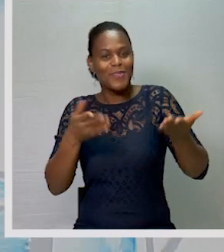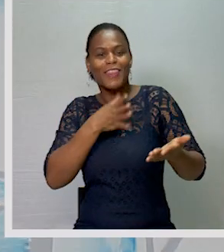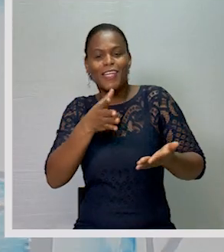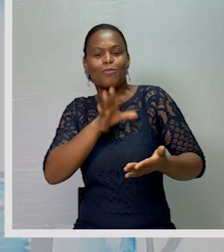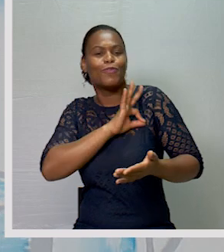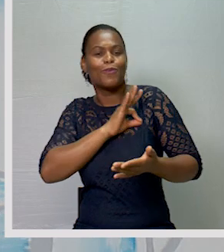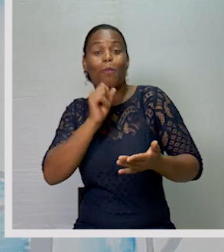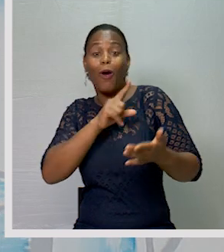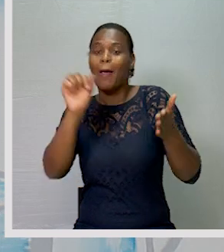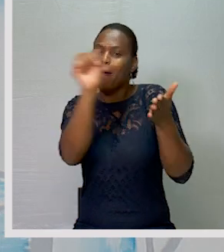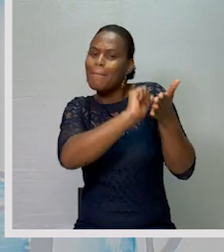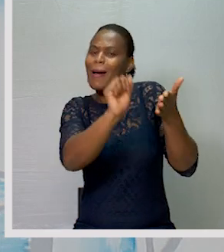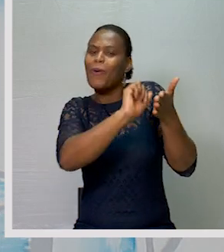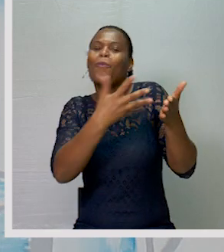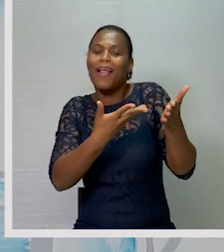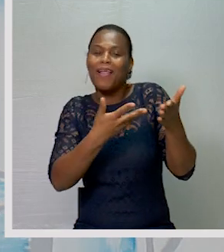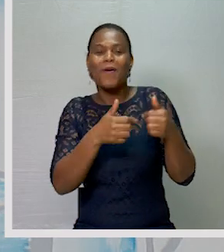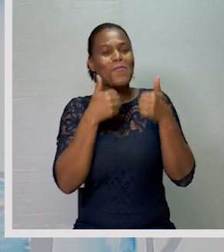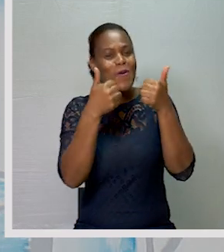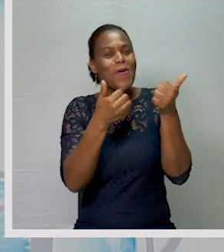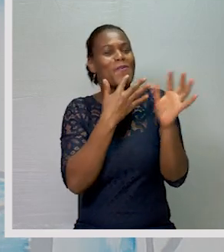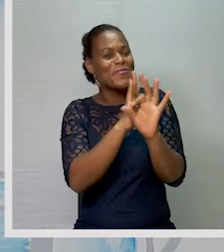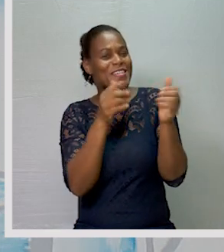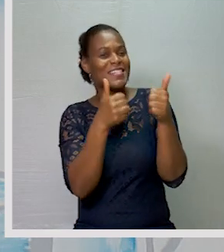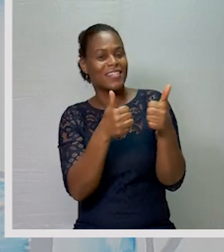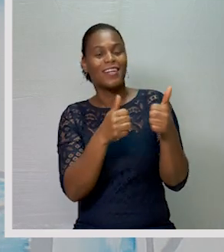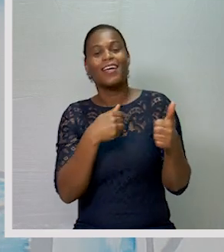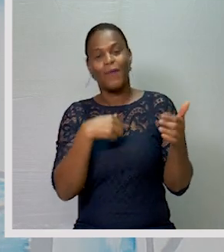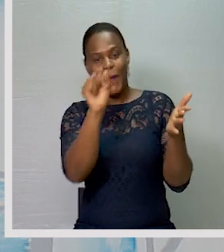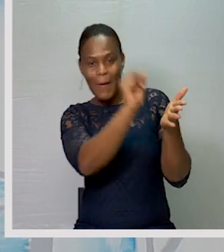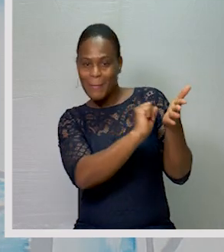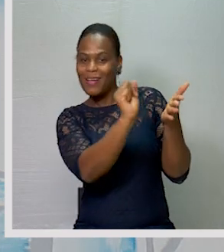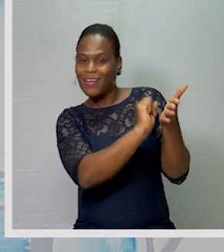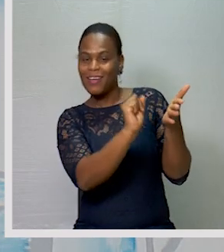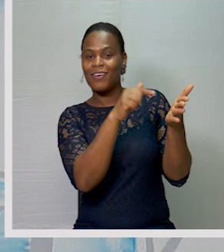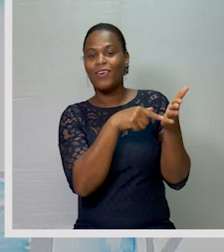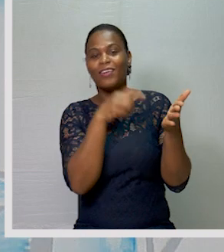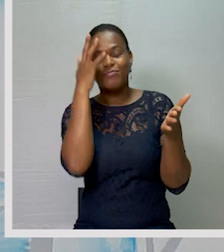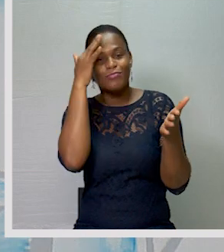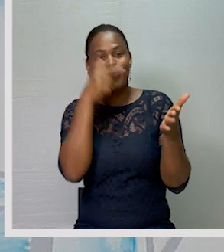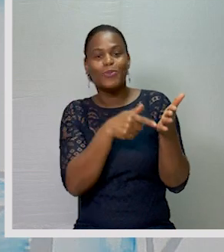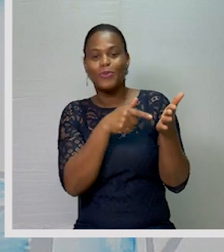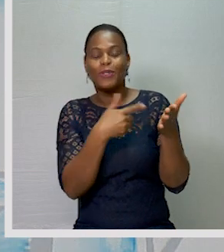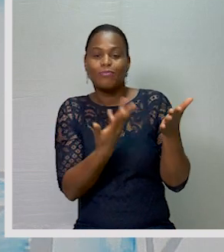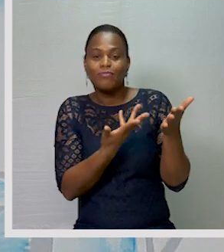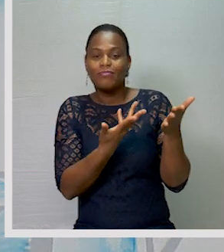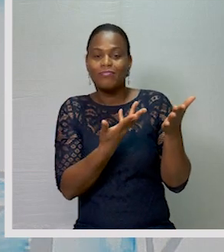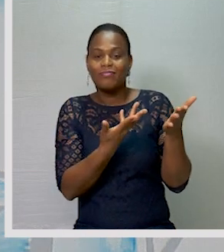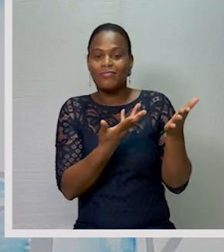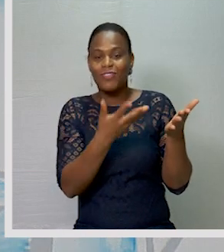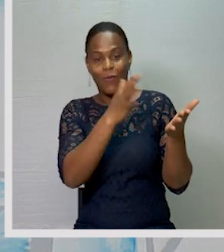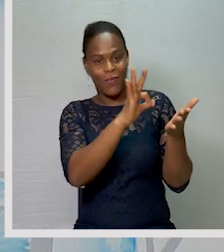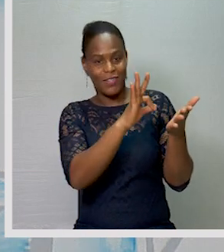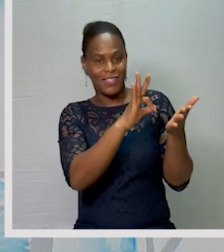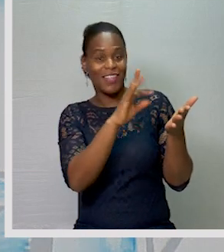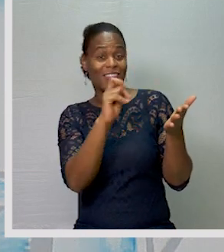Vamos lá, dica para o professor poder apagar. Isso, muito bem. Eu vou apagar o